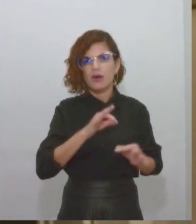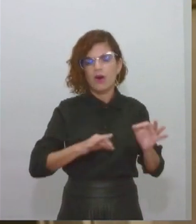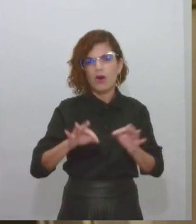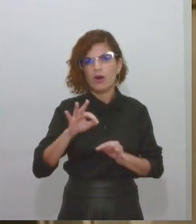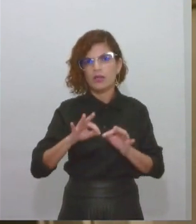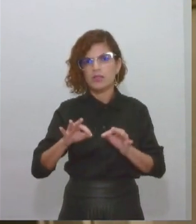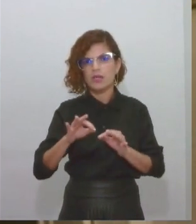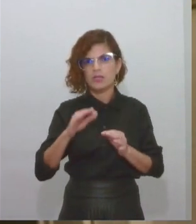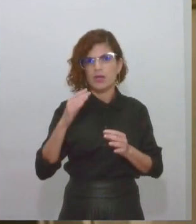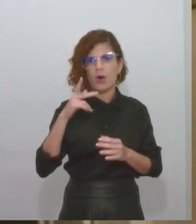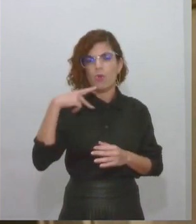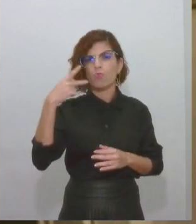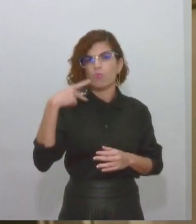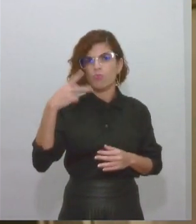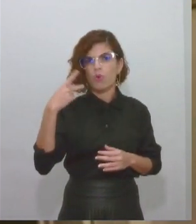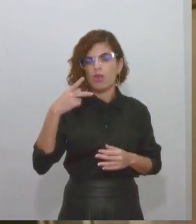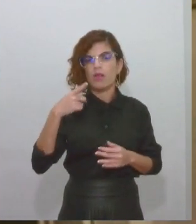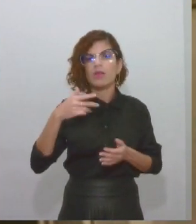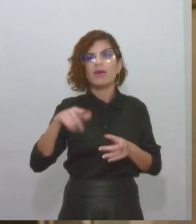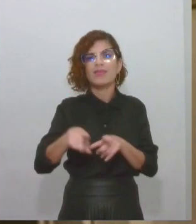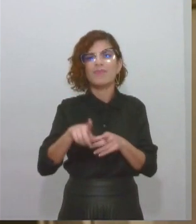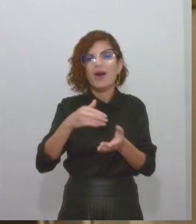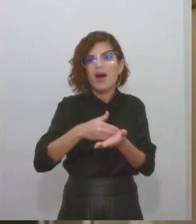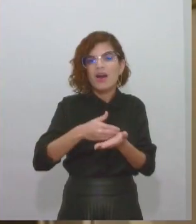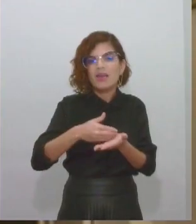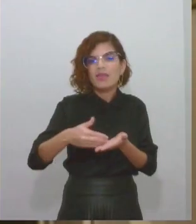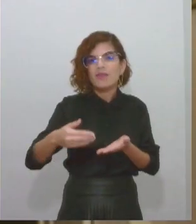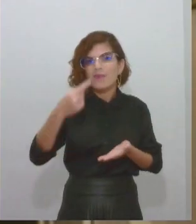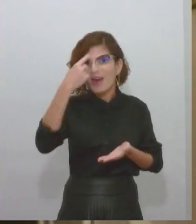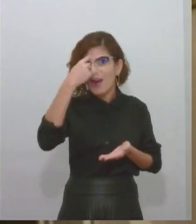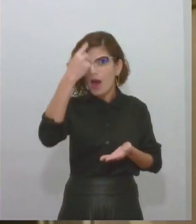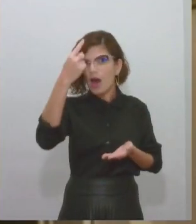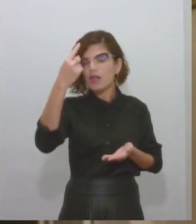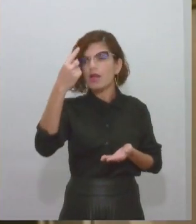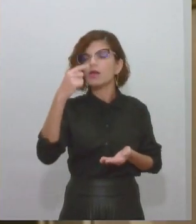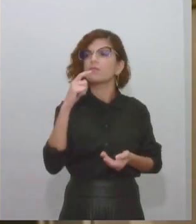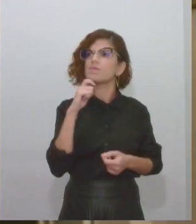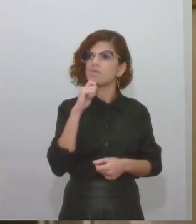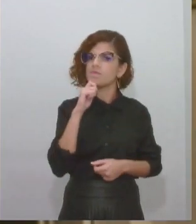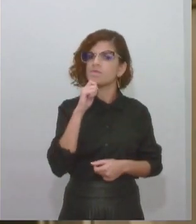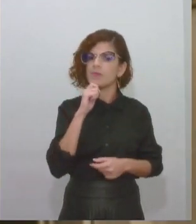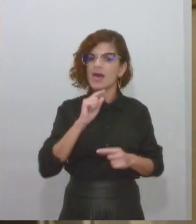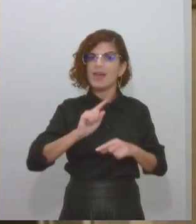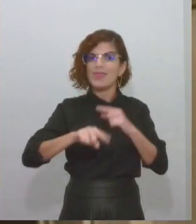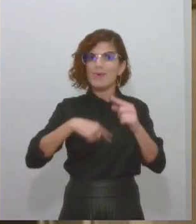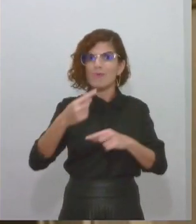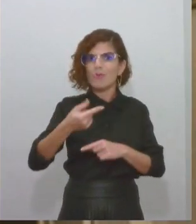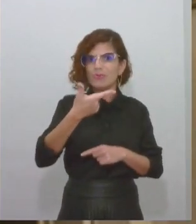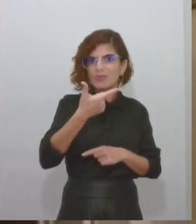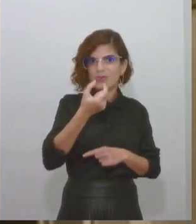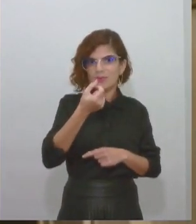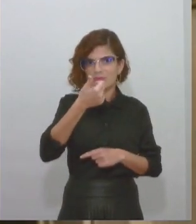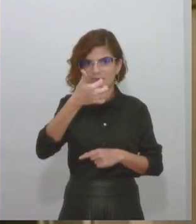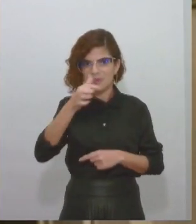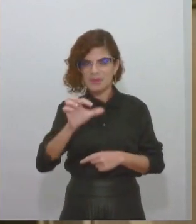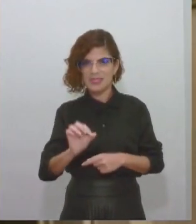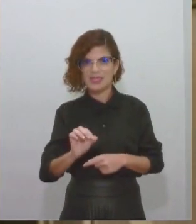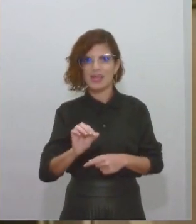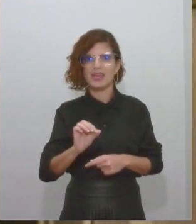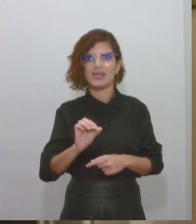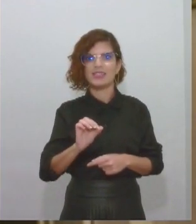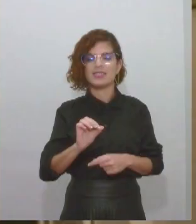início, foi a ideia que me permitiu, já no ano de 2010, com